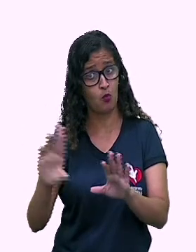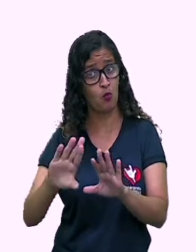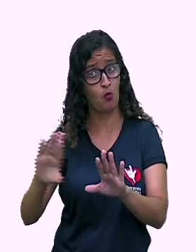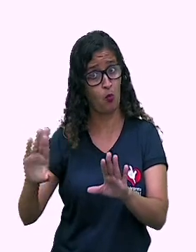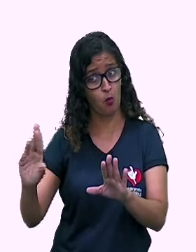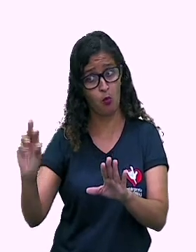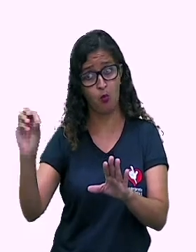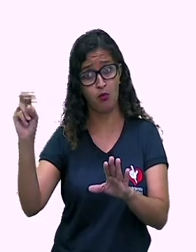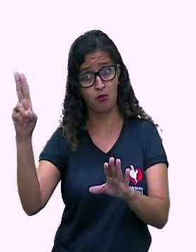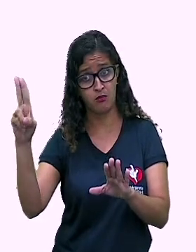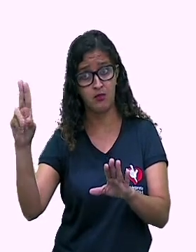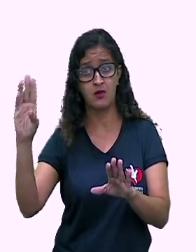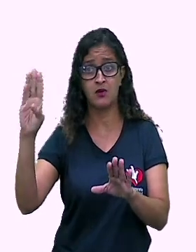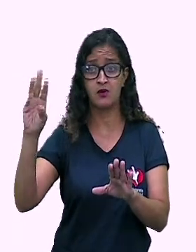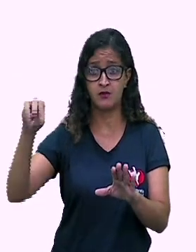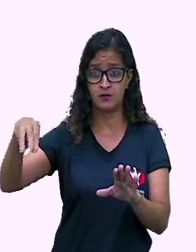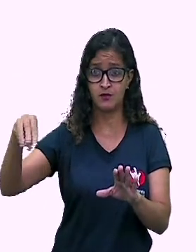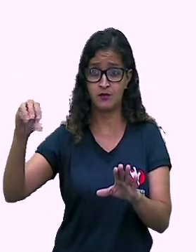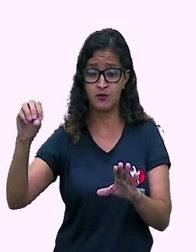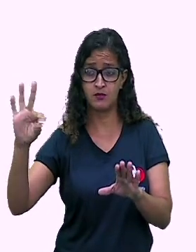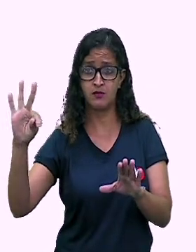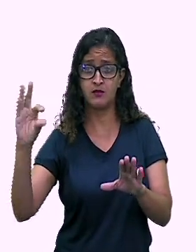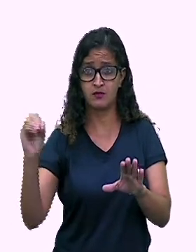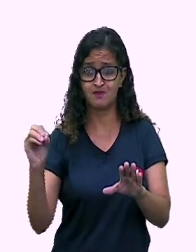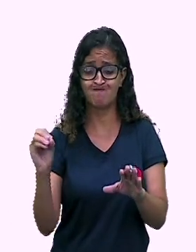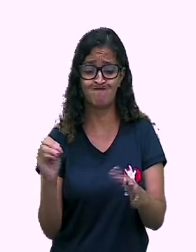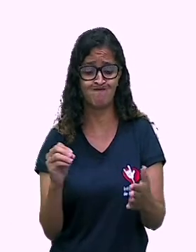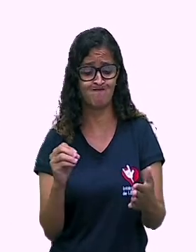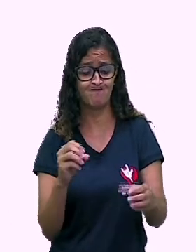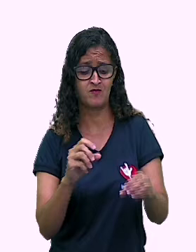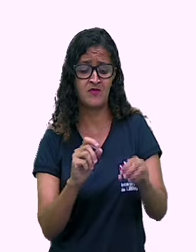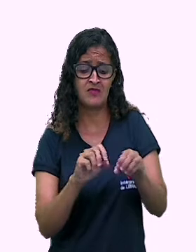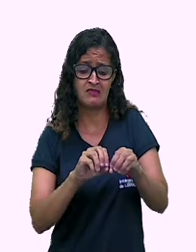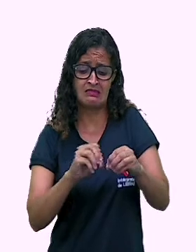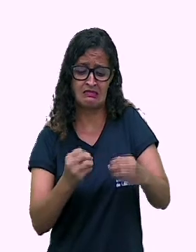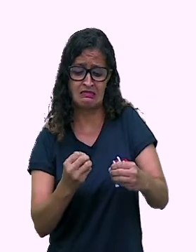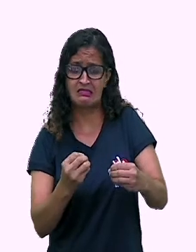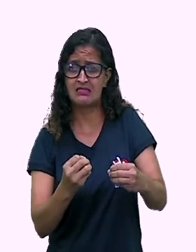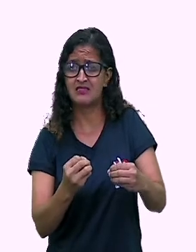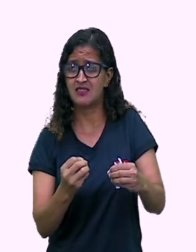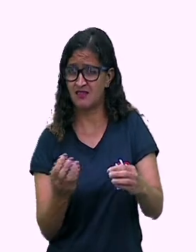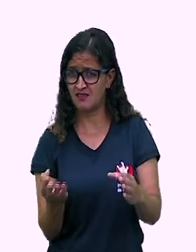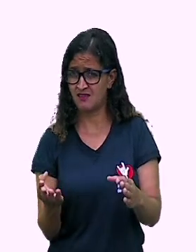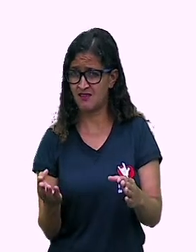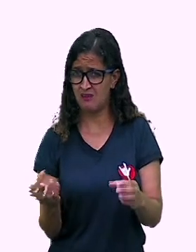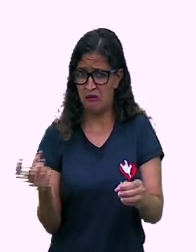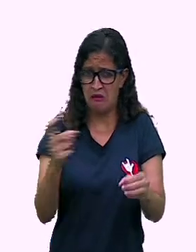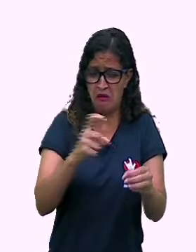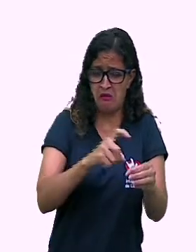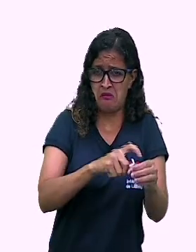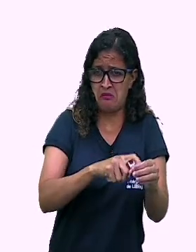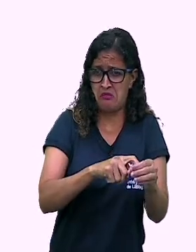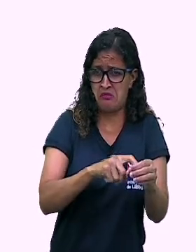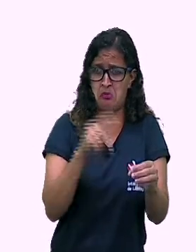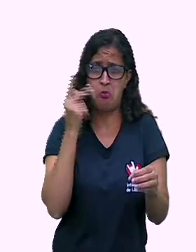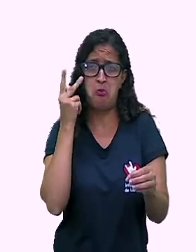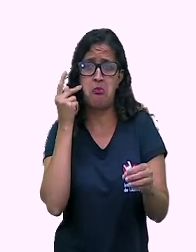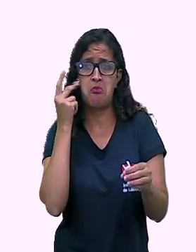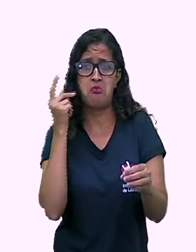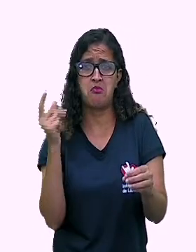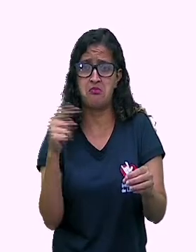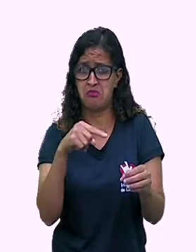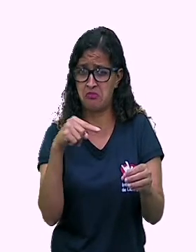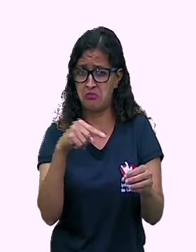mofo. Agora, uma vez o pão mofado, ele tem como voltar ao estado original? Eu tenho